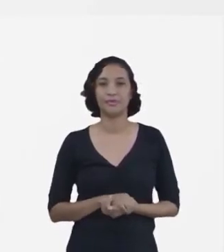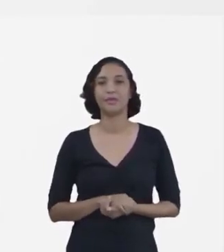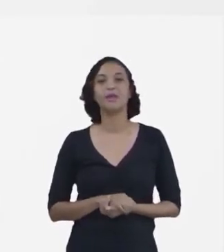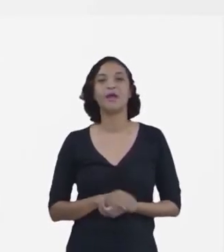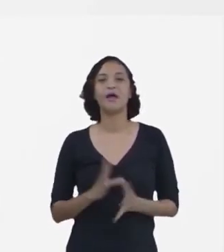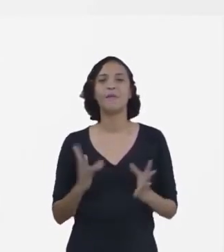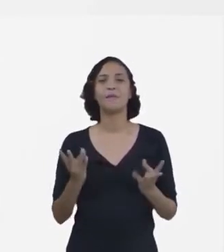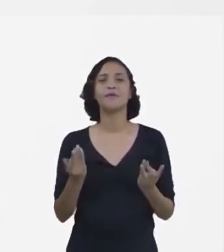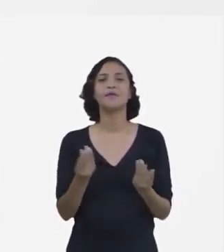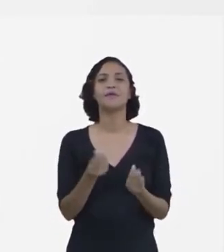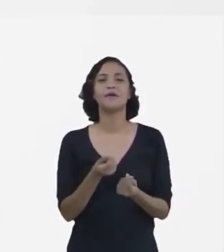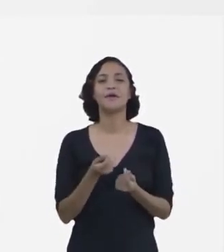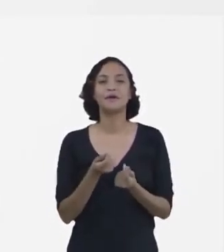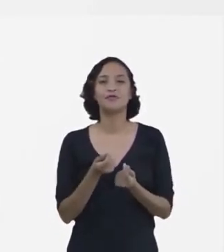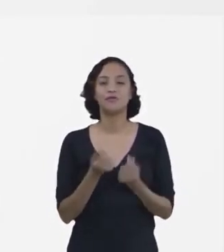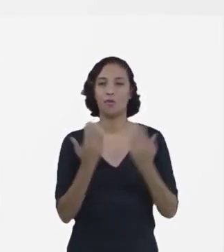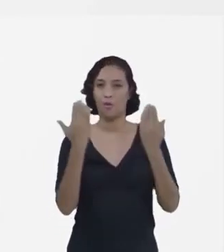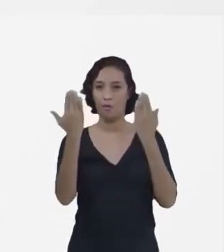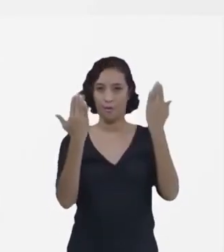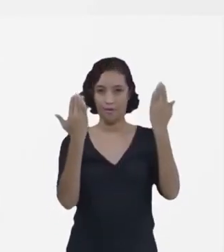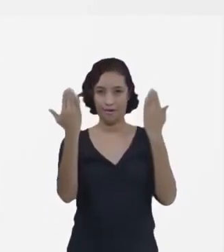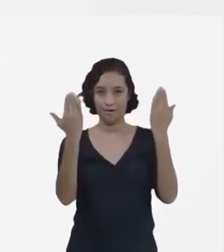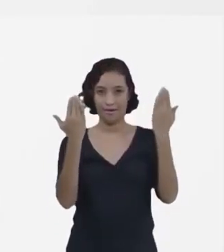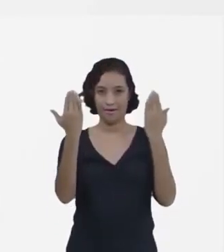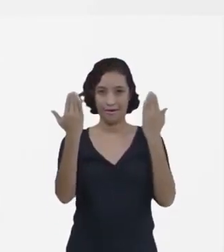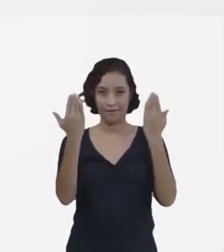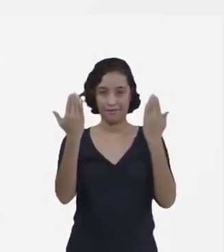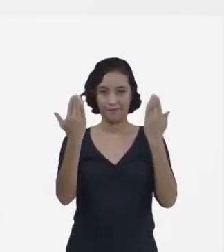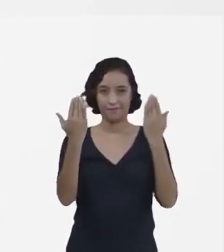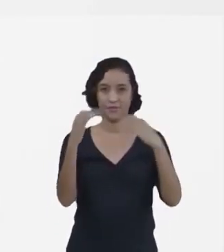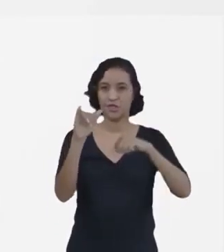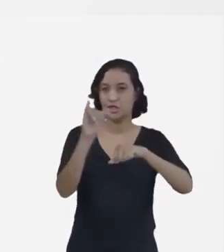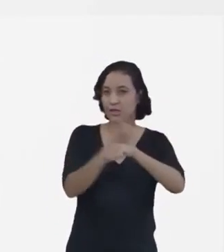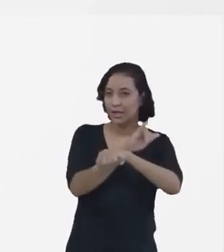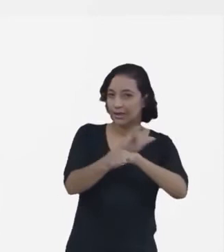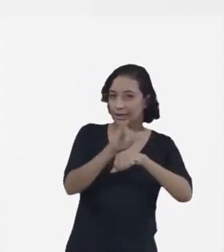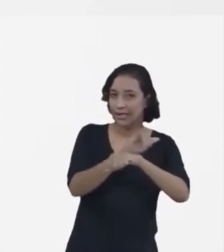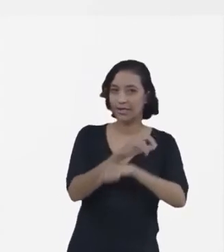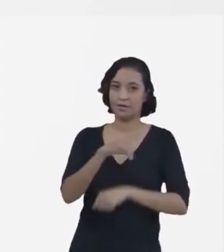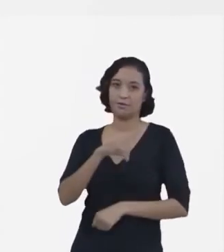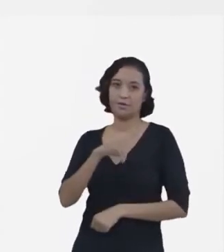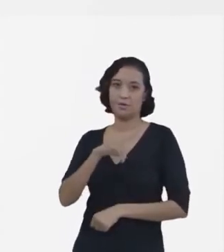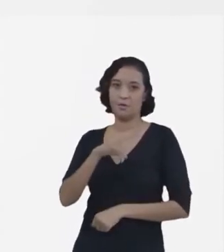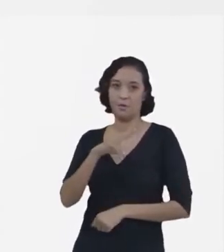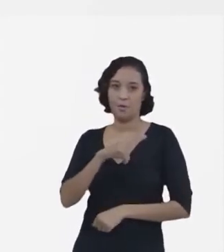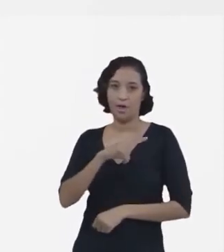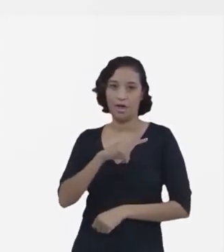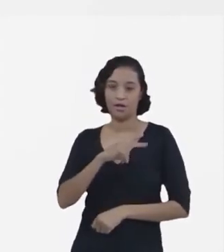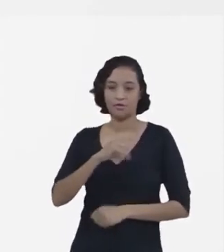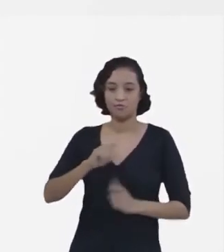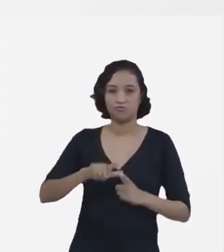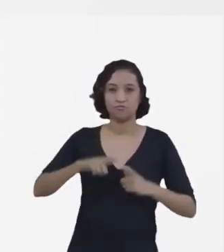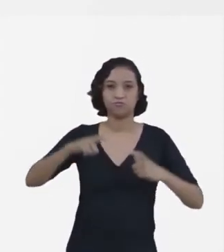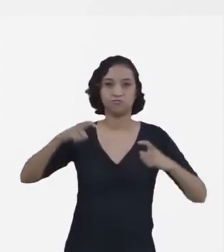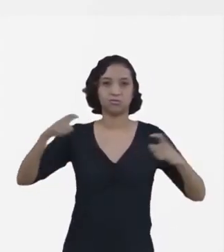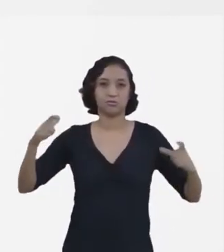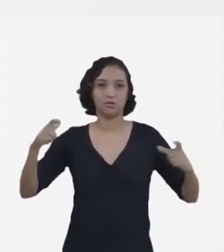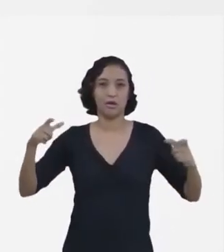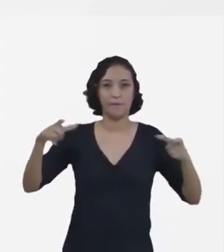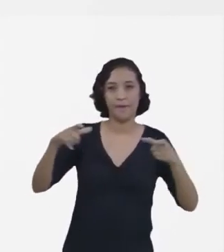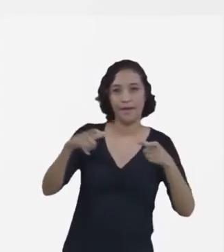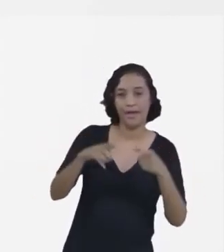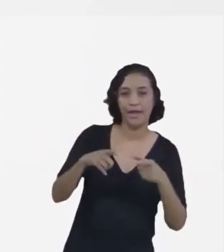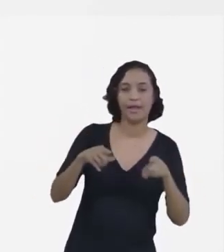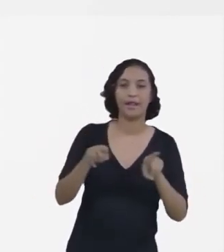Habilidade, comparar através de estratégias pessoais, grandezas de massa, comprimento